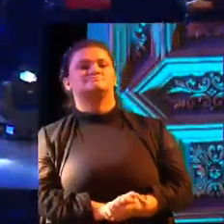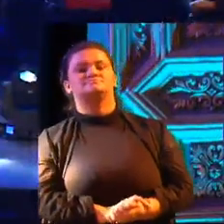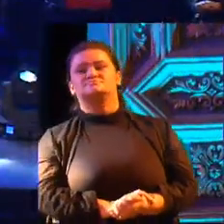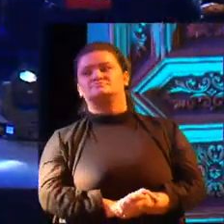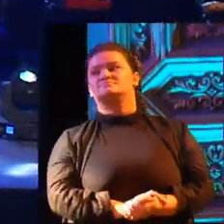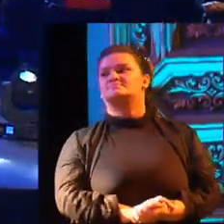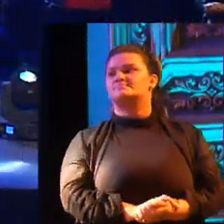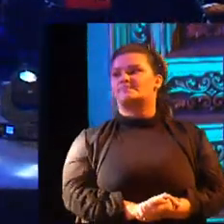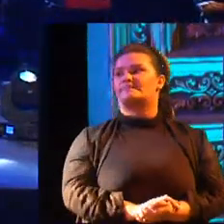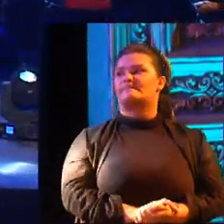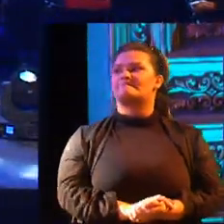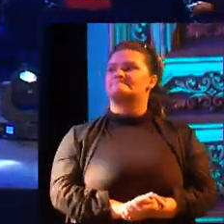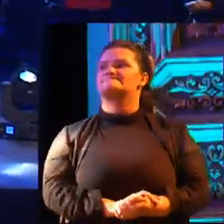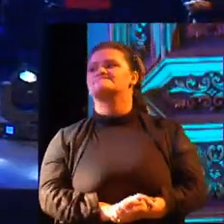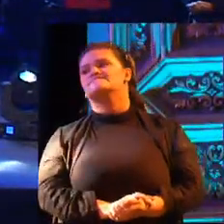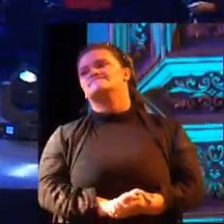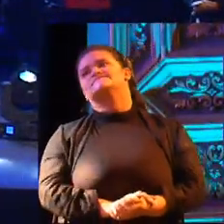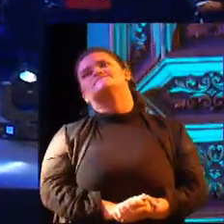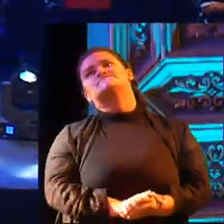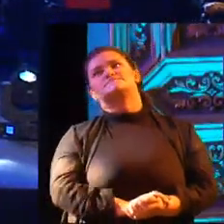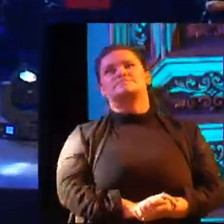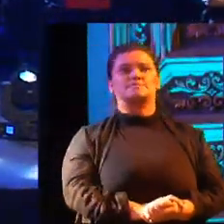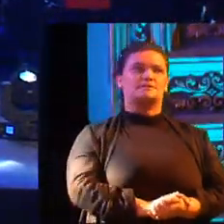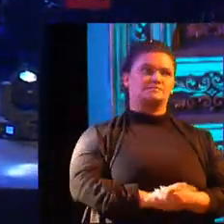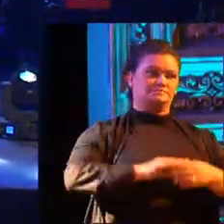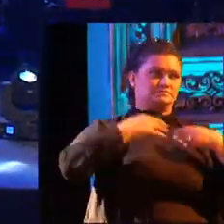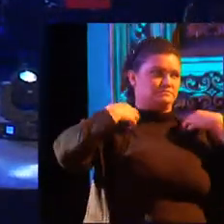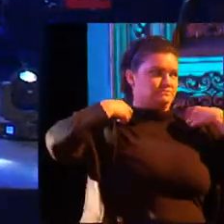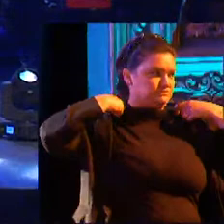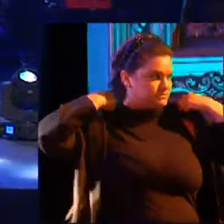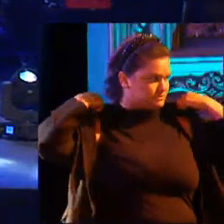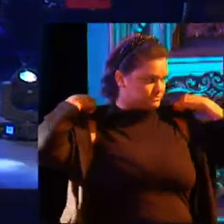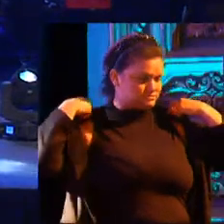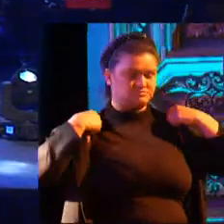Obrigado, obrigado, Arraial, parabéns. Obrigado, Dona Nete.